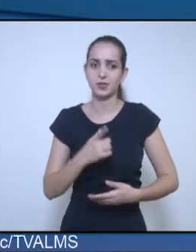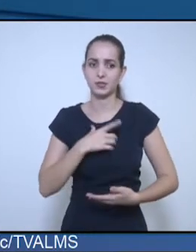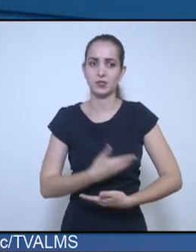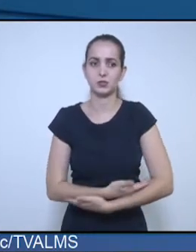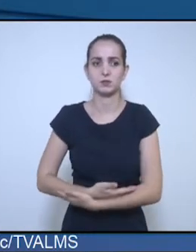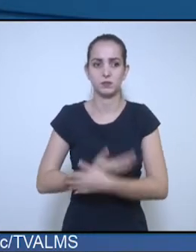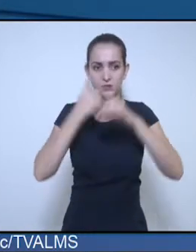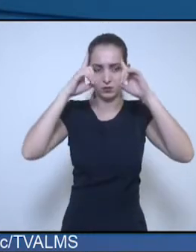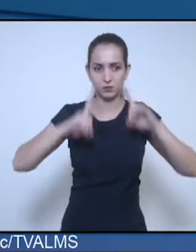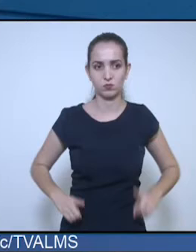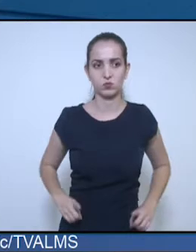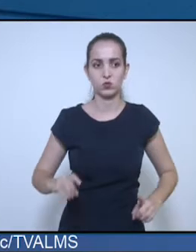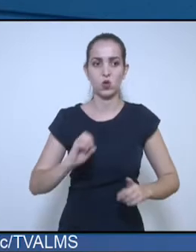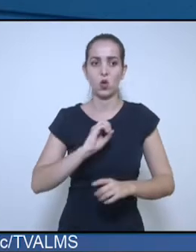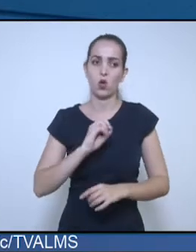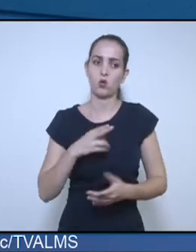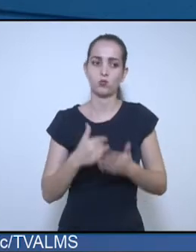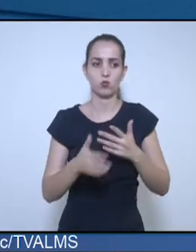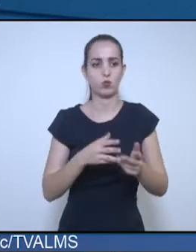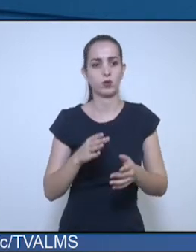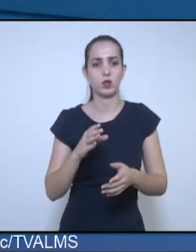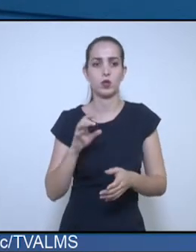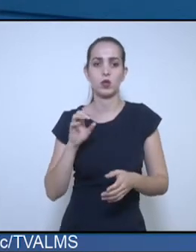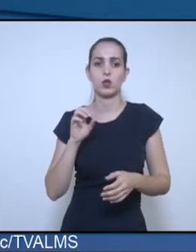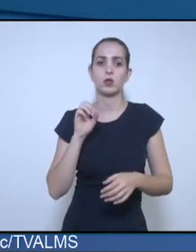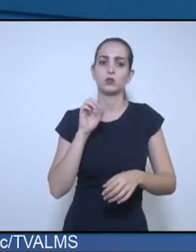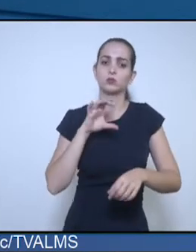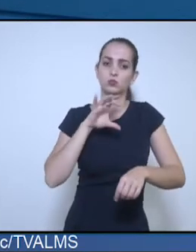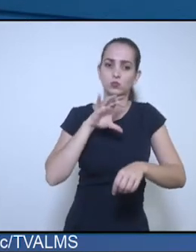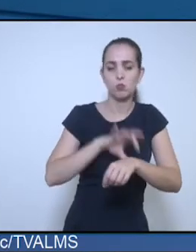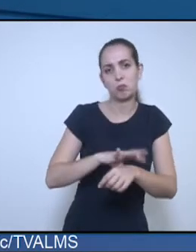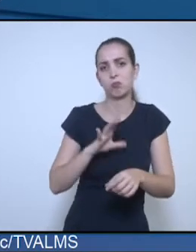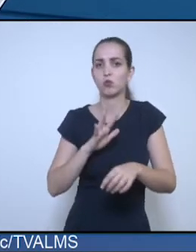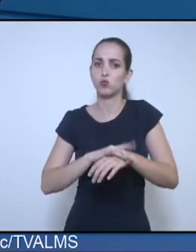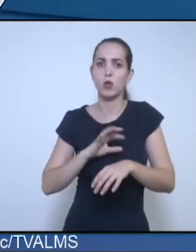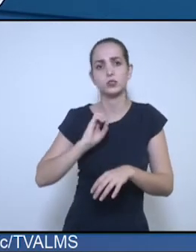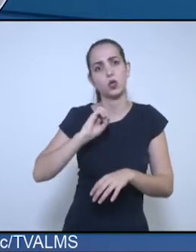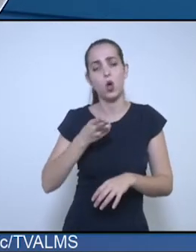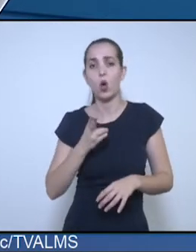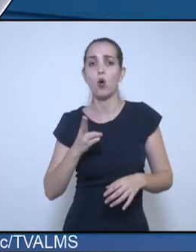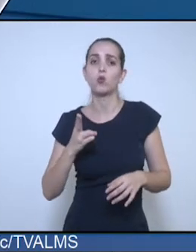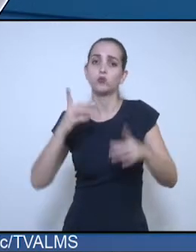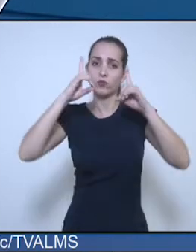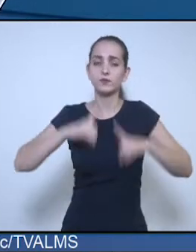de deficiência ou patologia crônica, como síndrome de Down, deficiência visual ou auditiva,